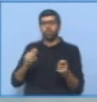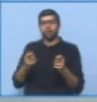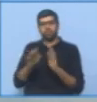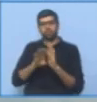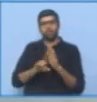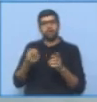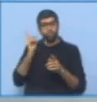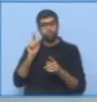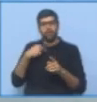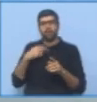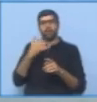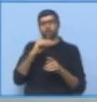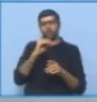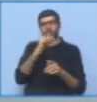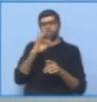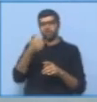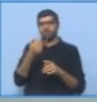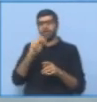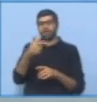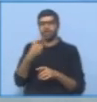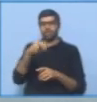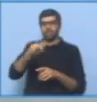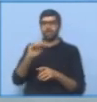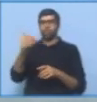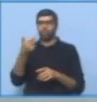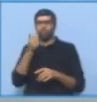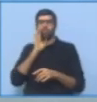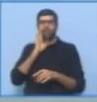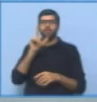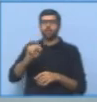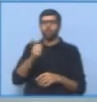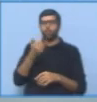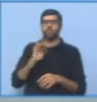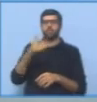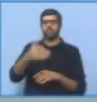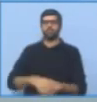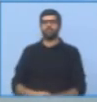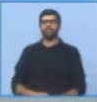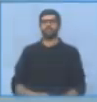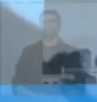22h45, na Antena 1. Tenha então uma boa tarde, tenha também um bom fim de semana.